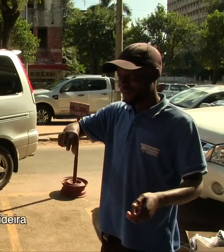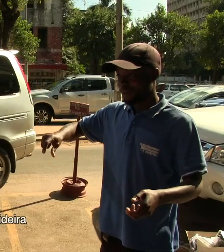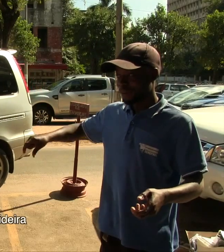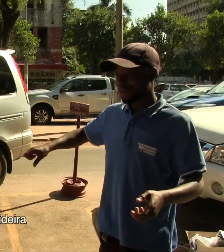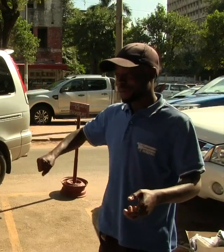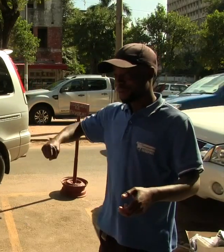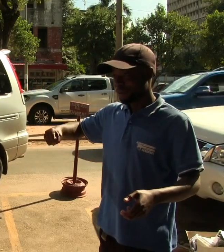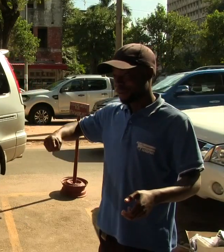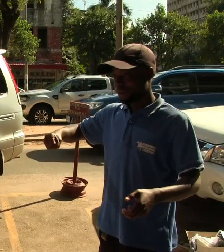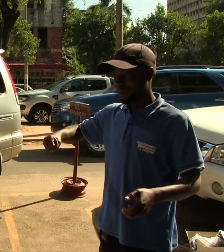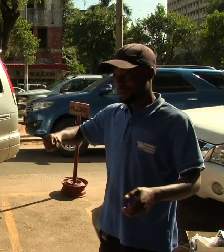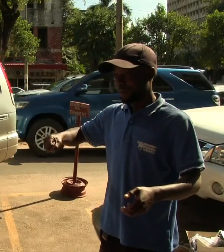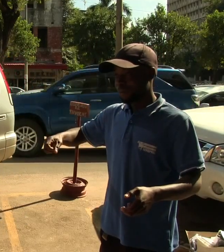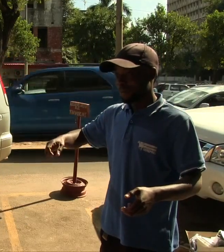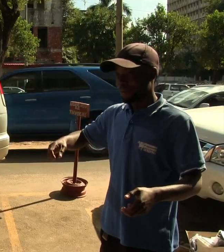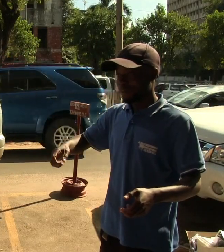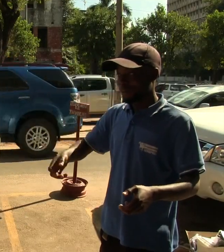Frisdeira.